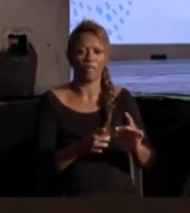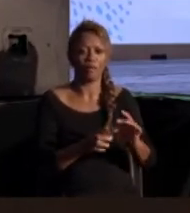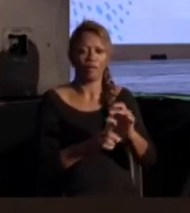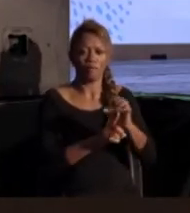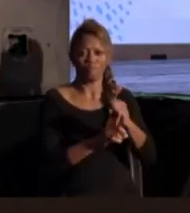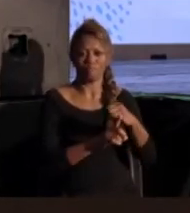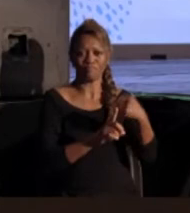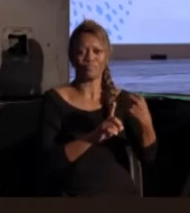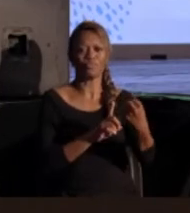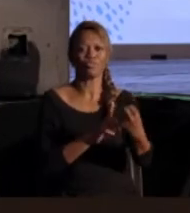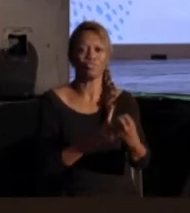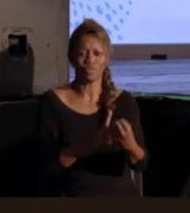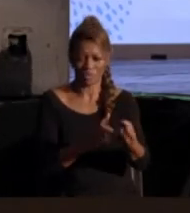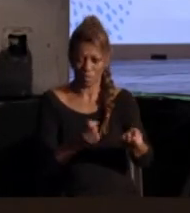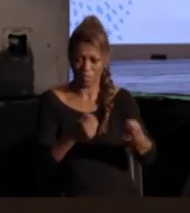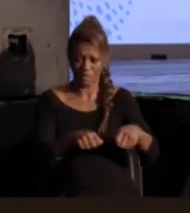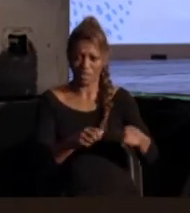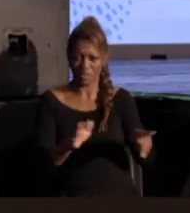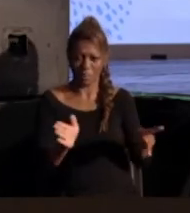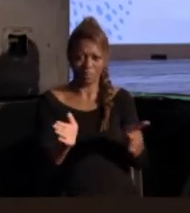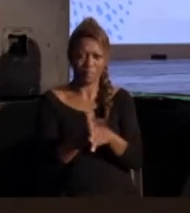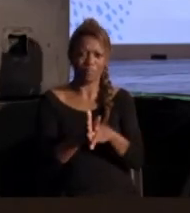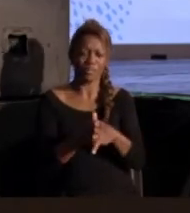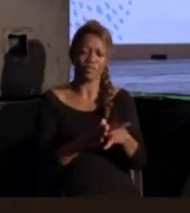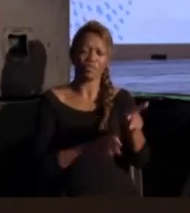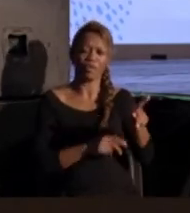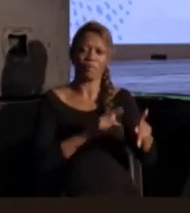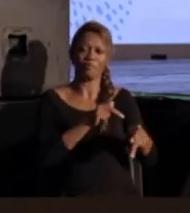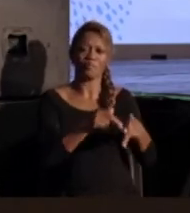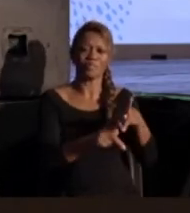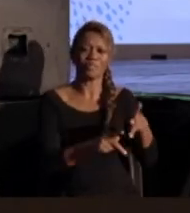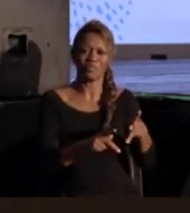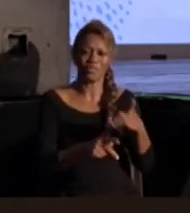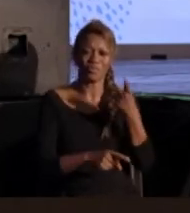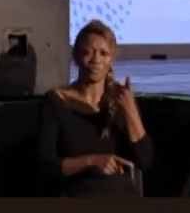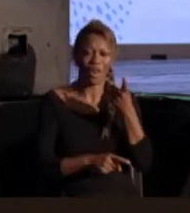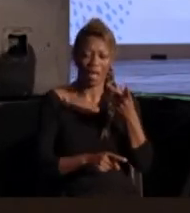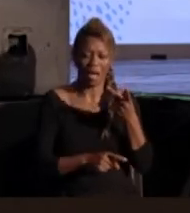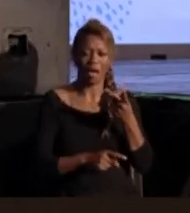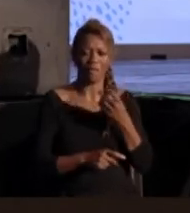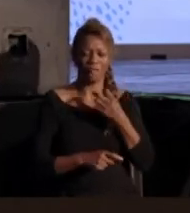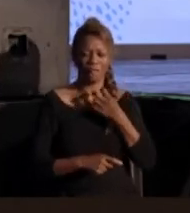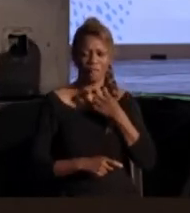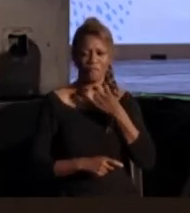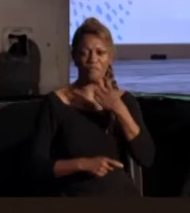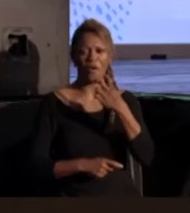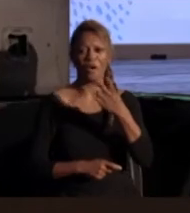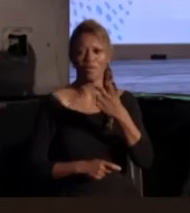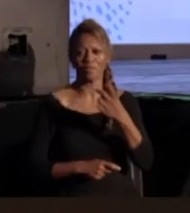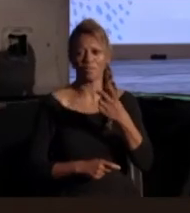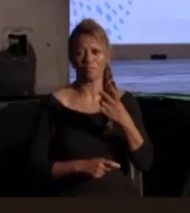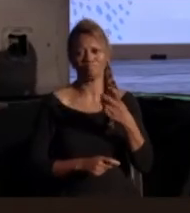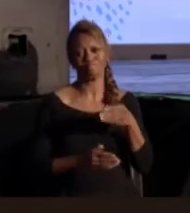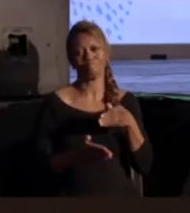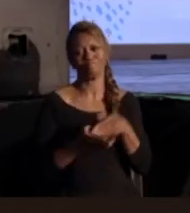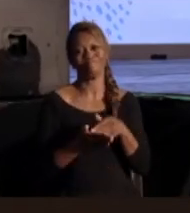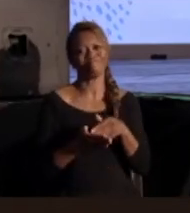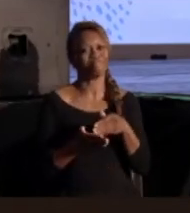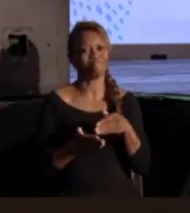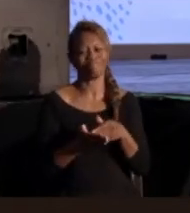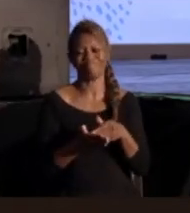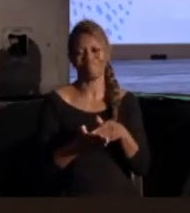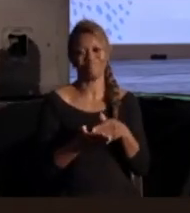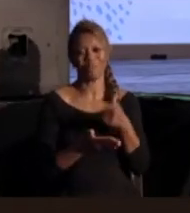da tutela, porque as pessoas são capazes de falar por si mesmas. Então, isso cria um problema, que é